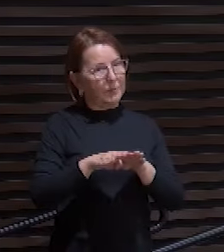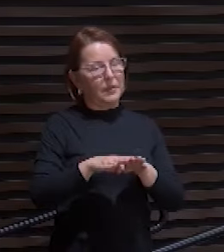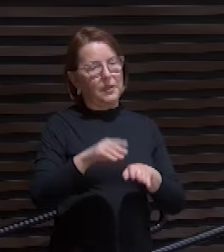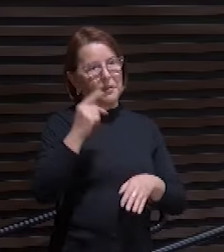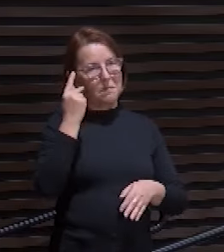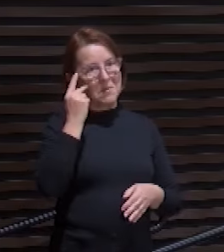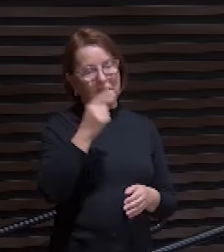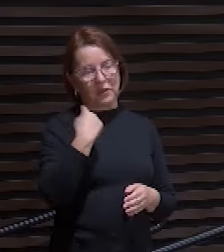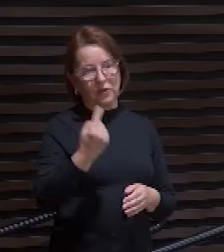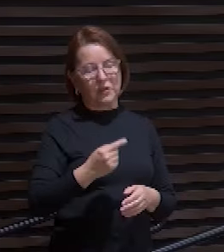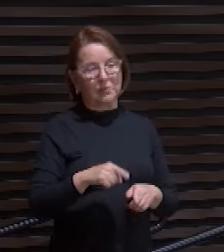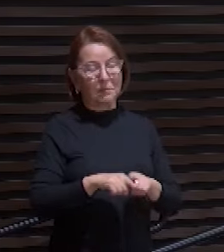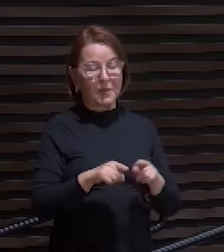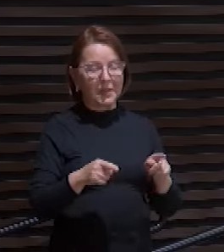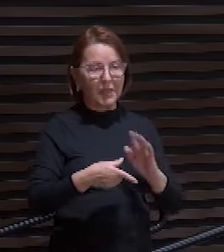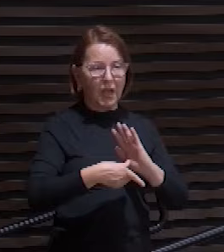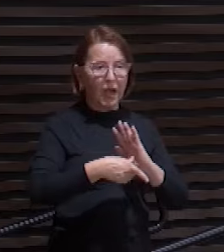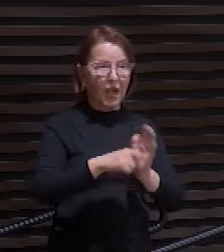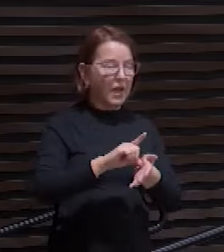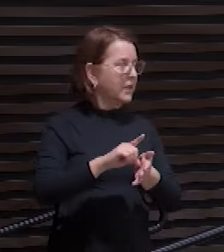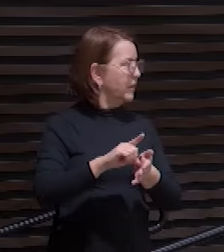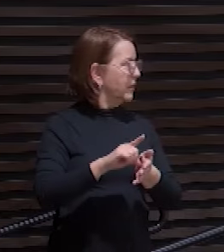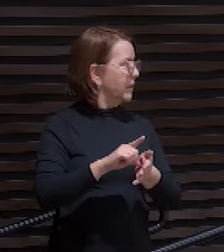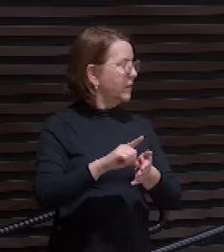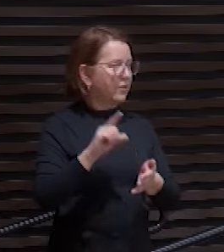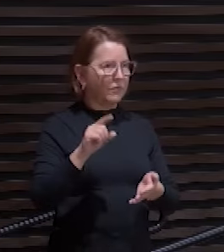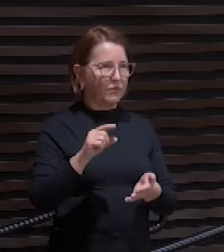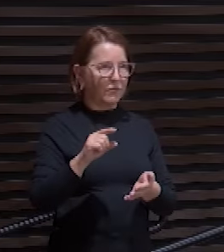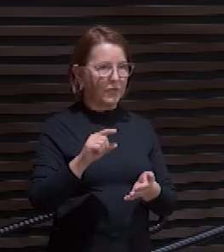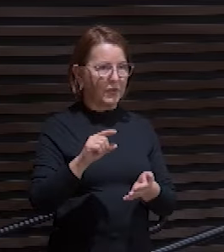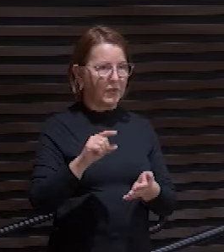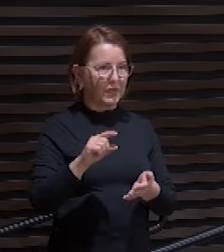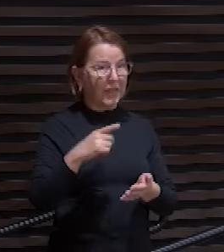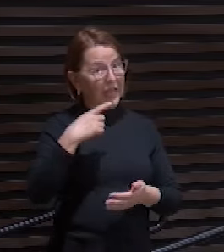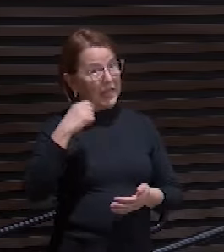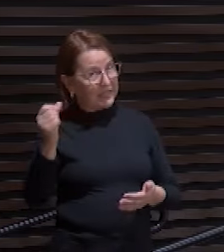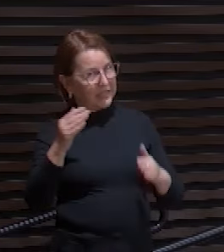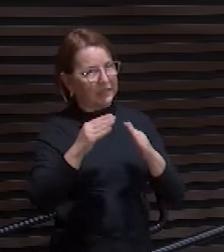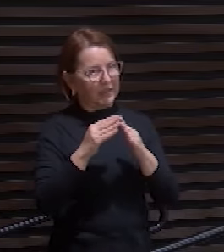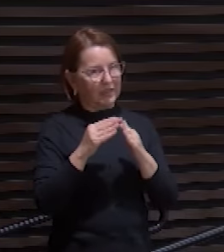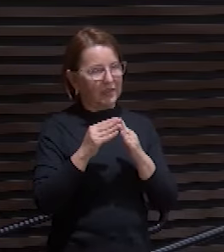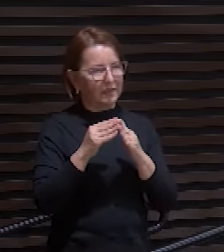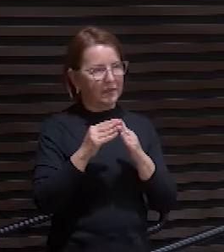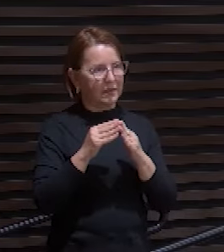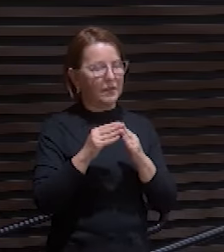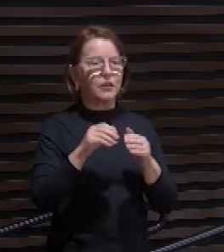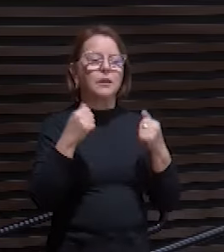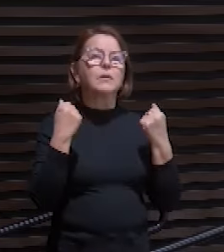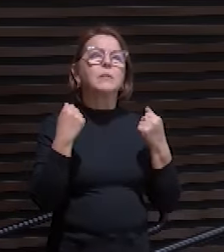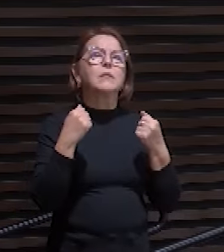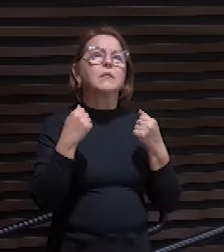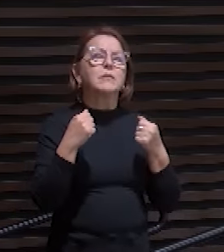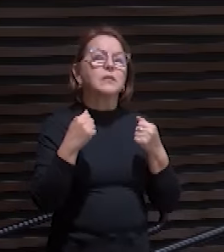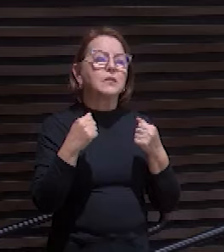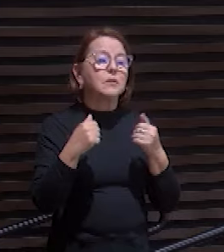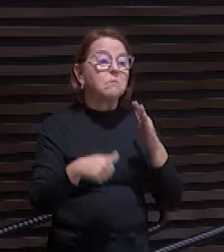você levantar o pé de casa, você tem que, primeira coisa, diante do trono da graça de